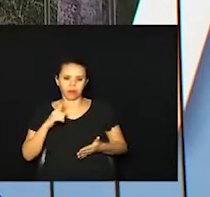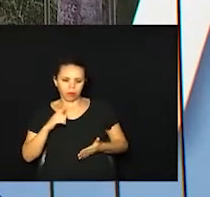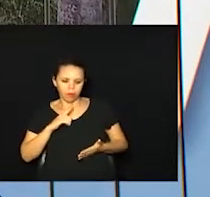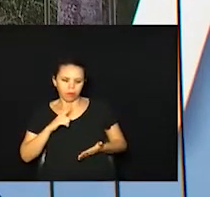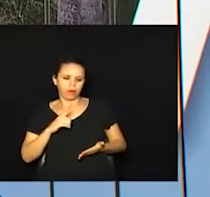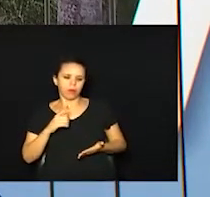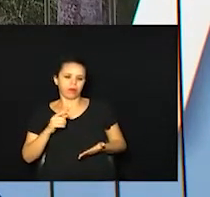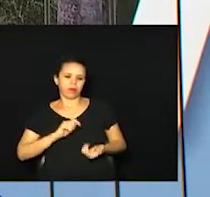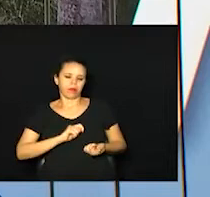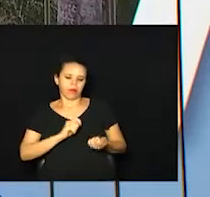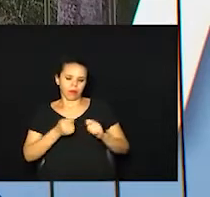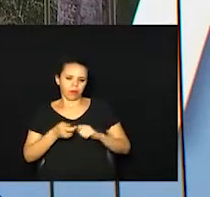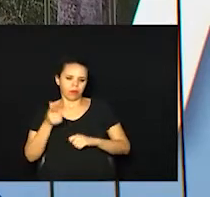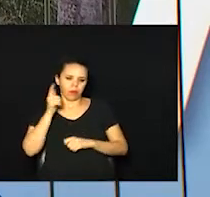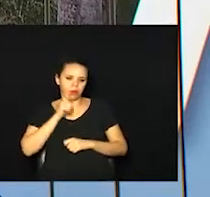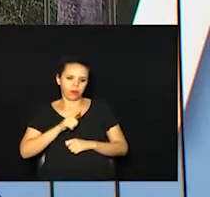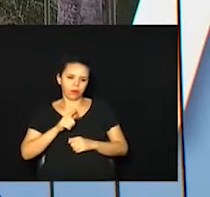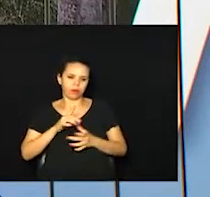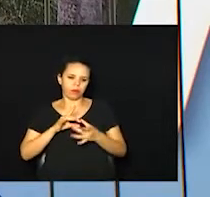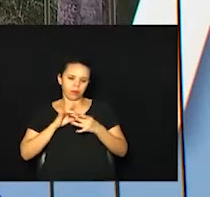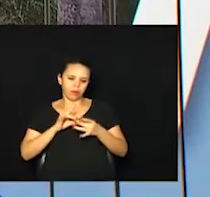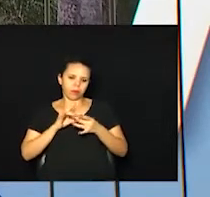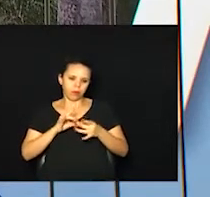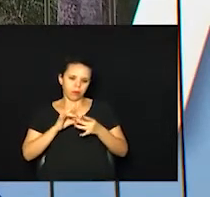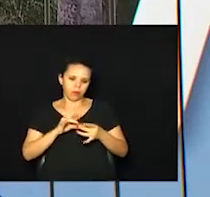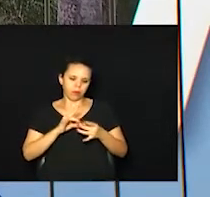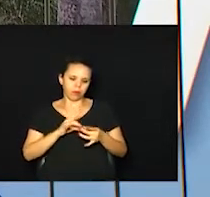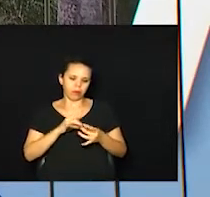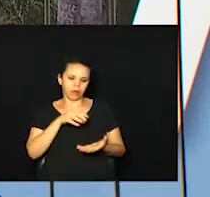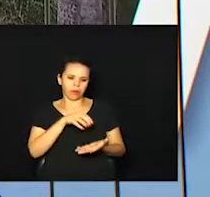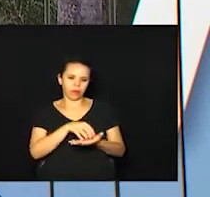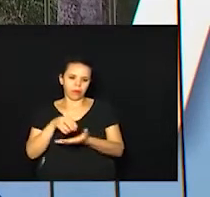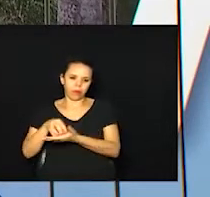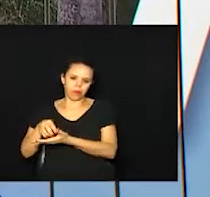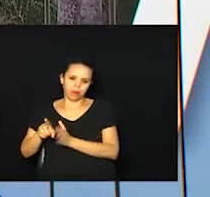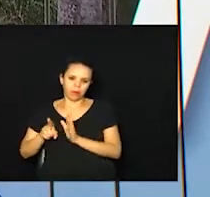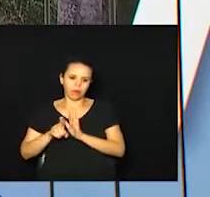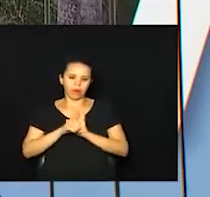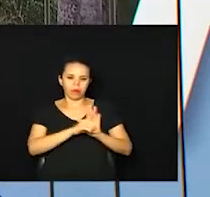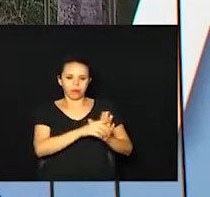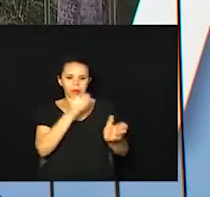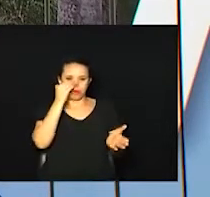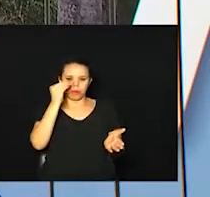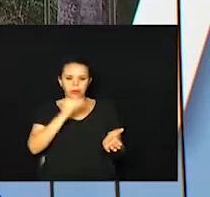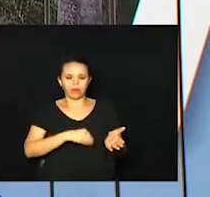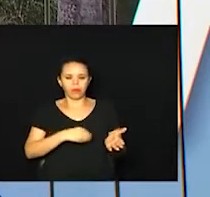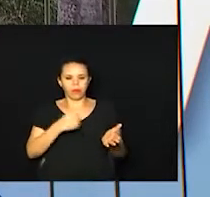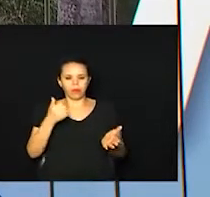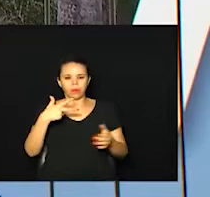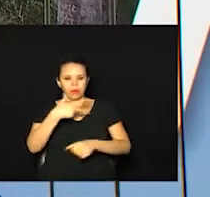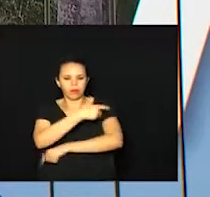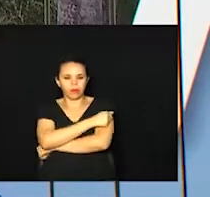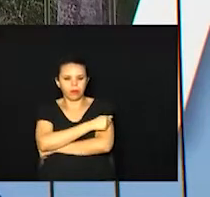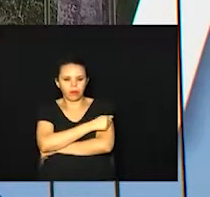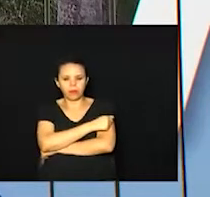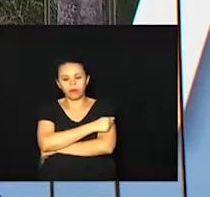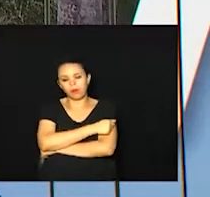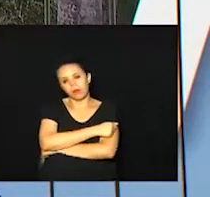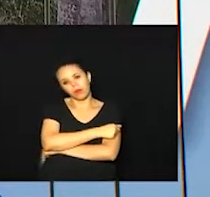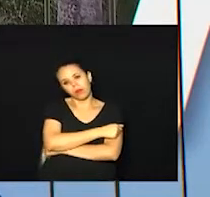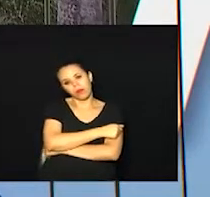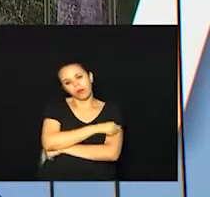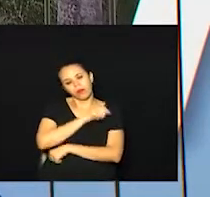assim que ganham musculatura, setores da ultradireita que nega a vacina, que nega